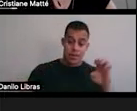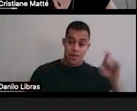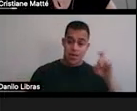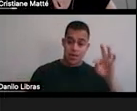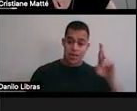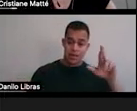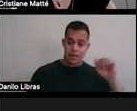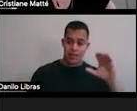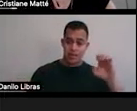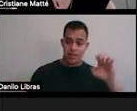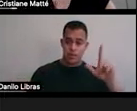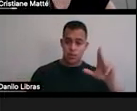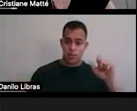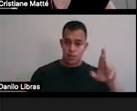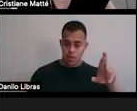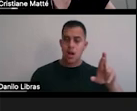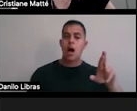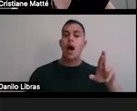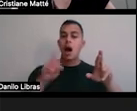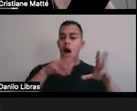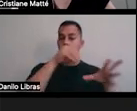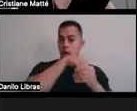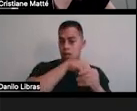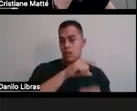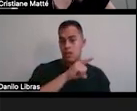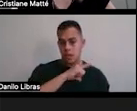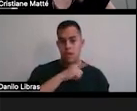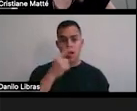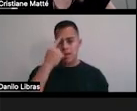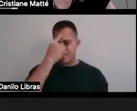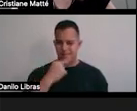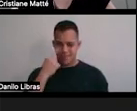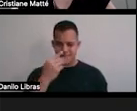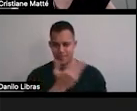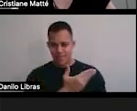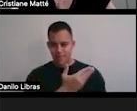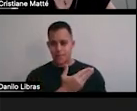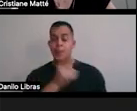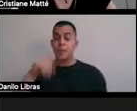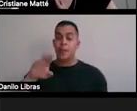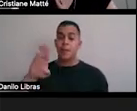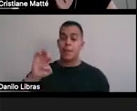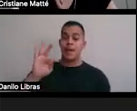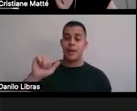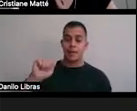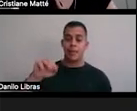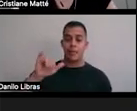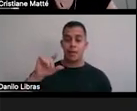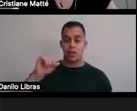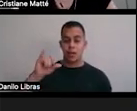as placas amiloides, formadas então pela agregação dos peptídeos beta-amiloides, formando essas placas. E em